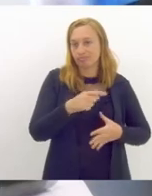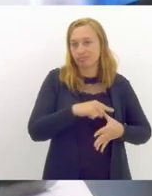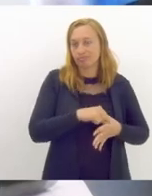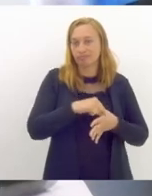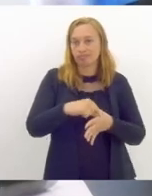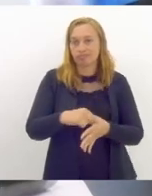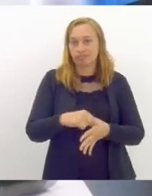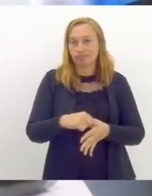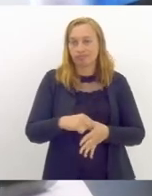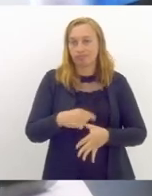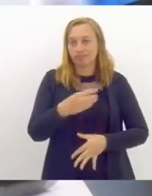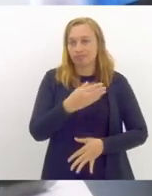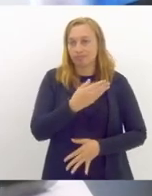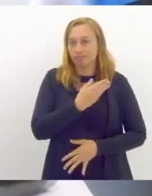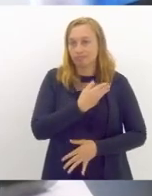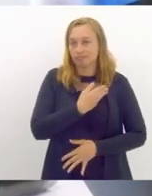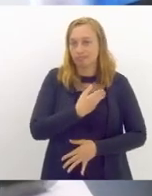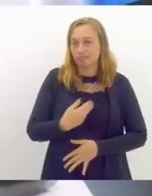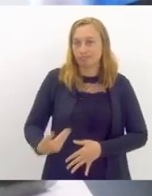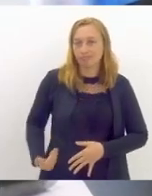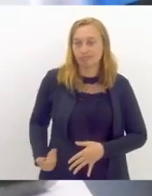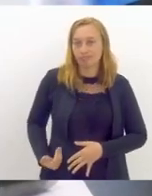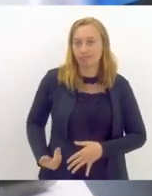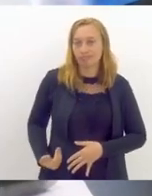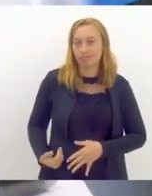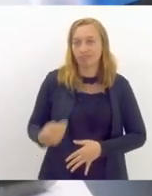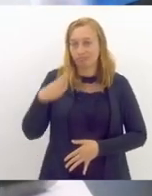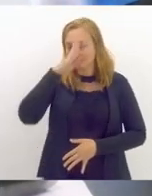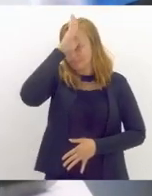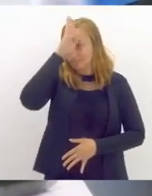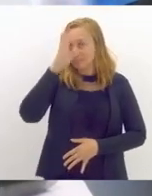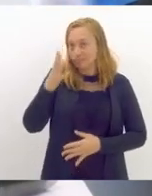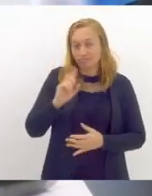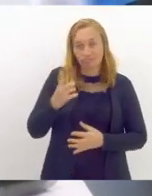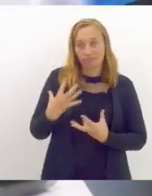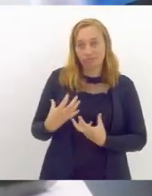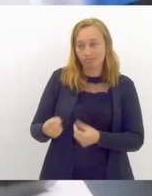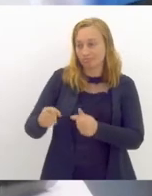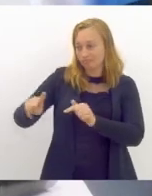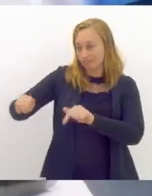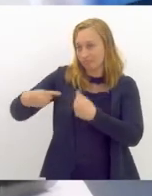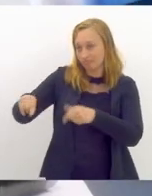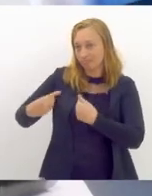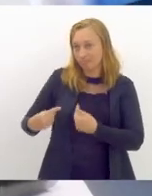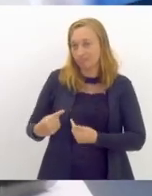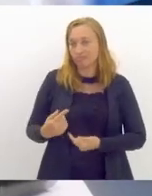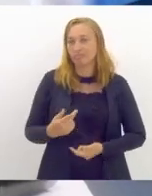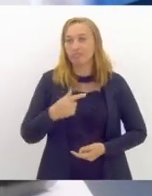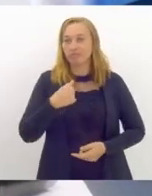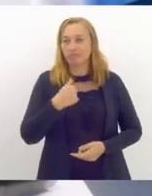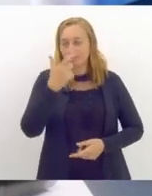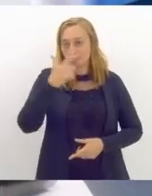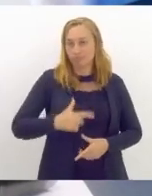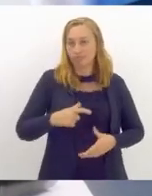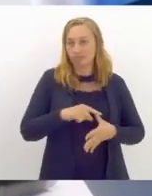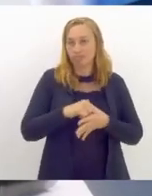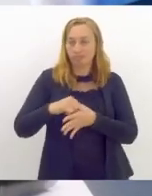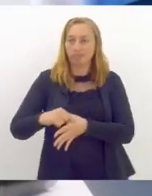bolsonaro não aceito a provocação eu sou líder do PSD